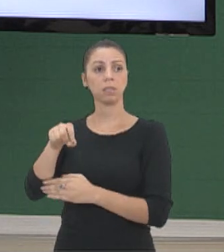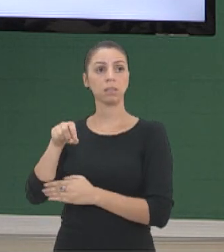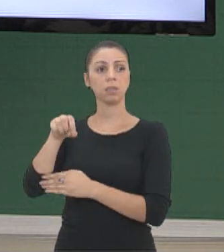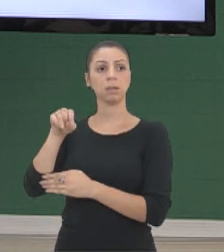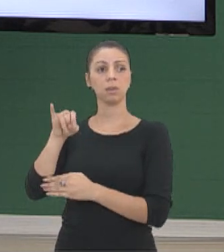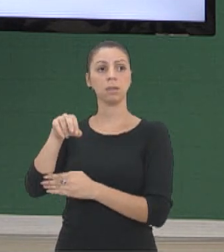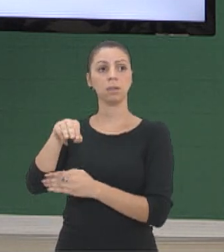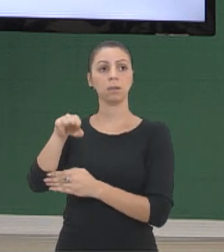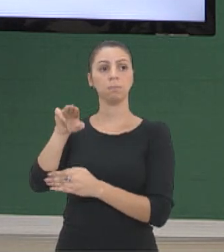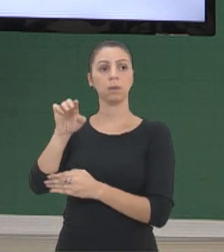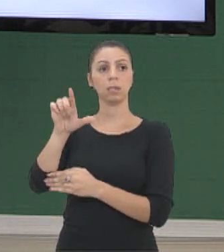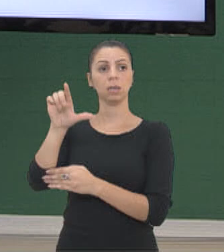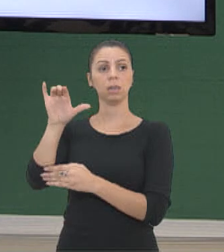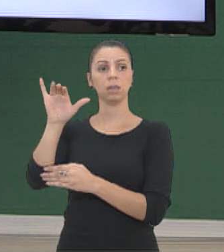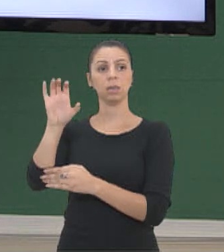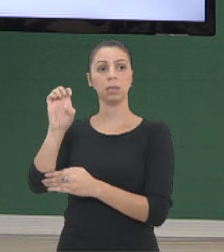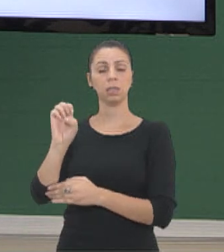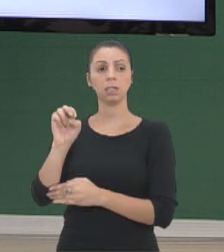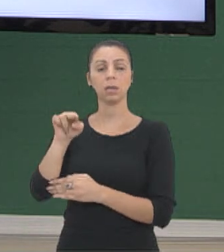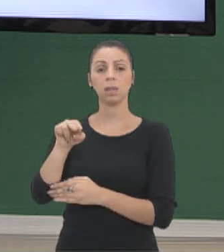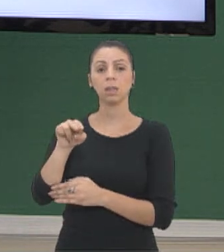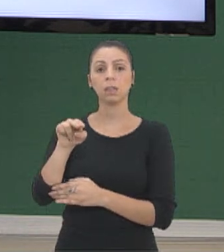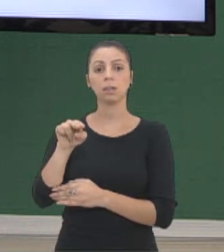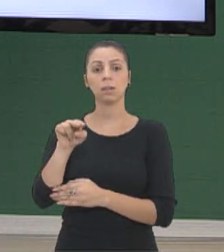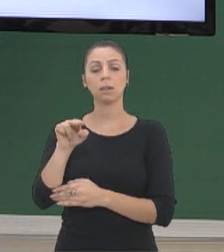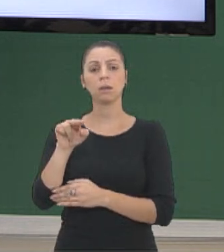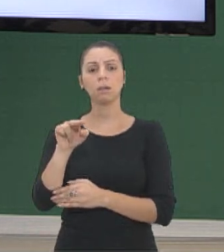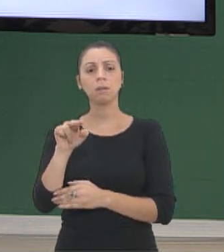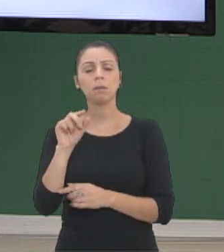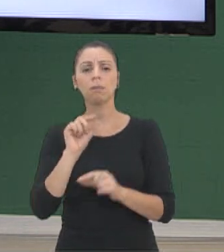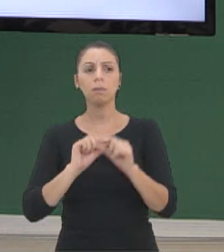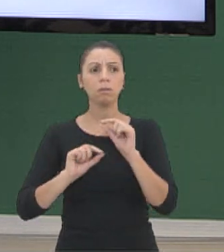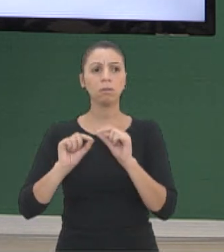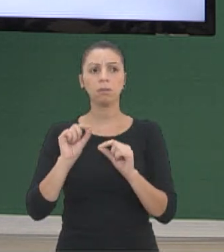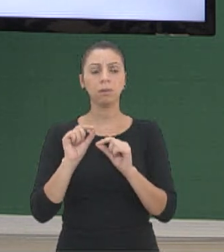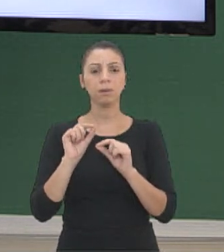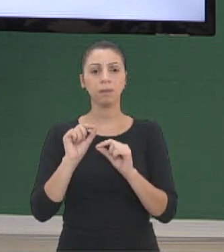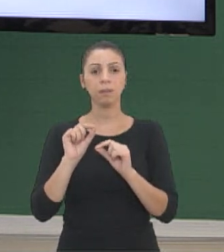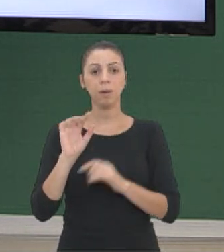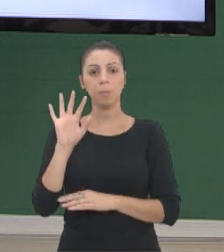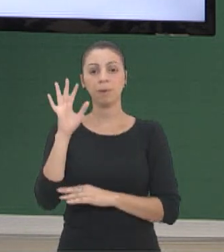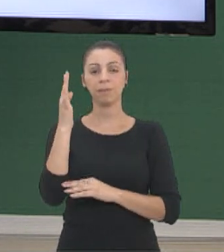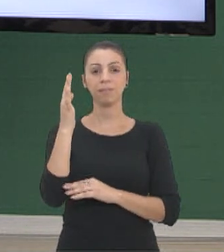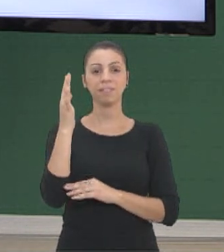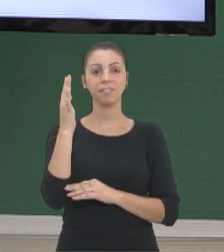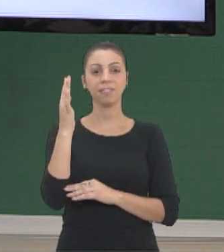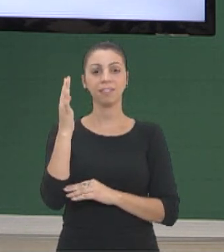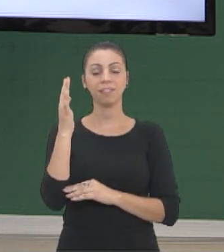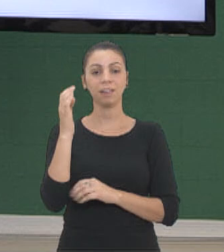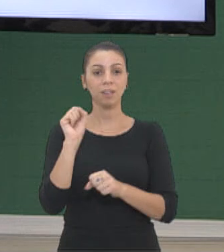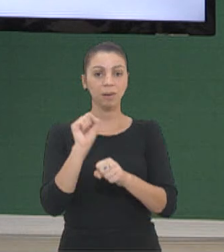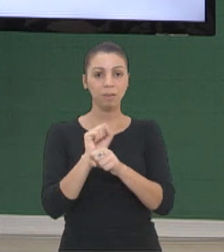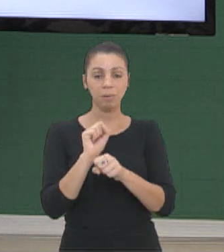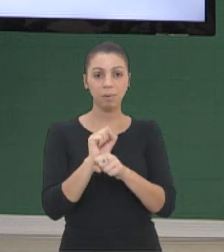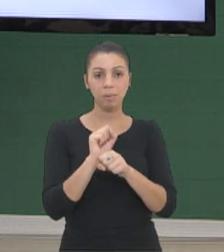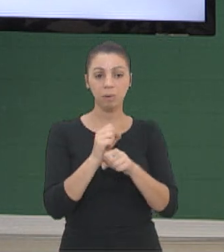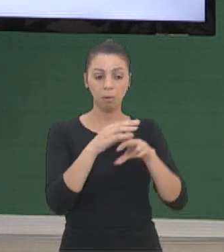no país e perseguiu todos aqueles que se opunham. Uma das reformas que eles fizeram, inclusive, foi congelar o preço do